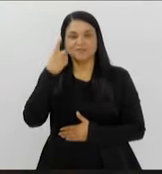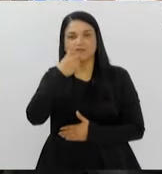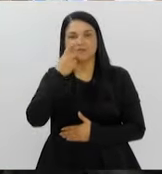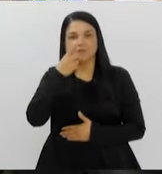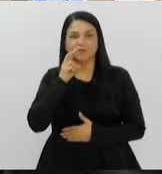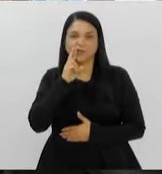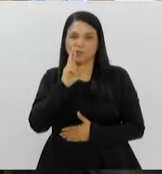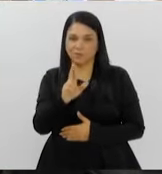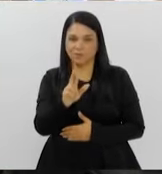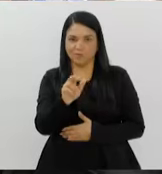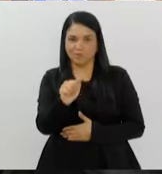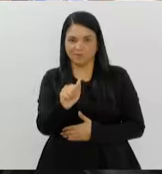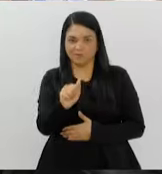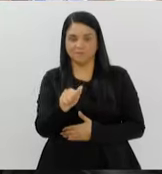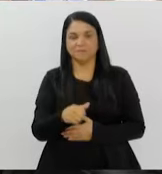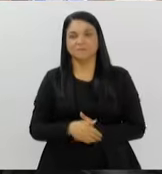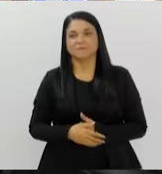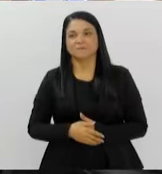Rodrigo Amorim.